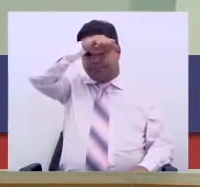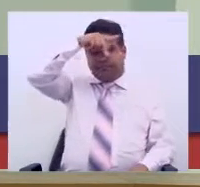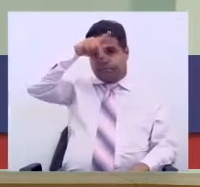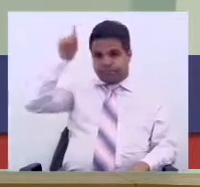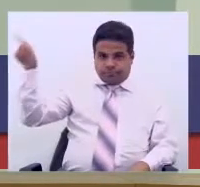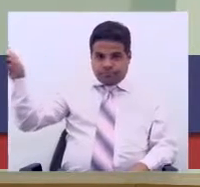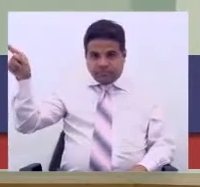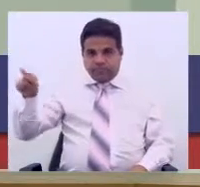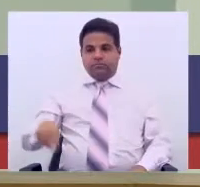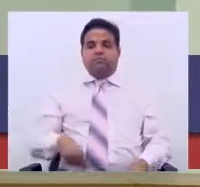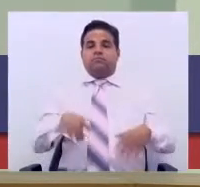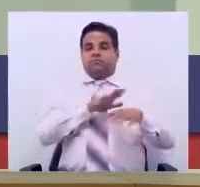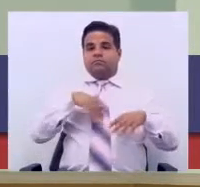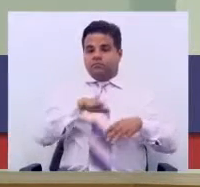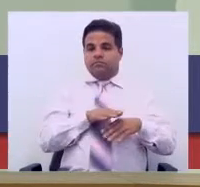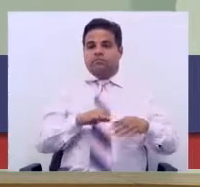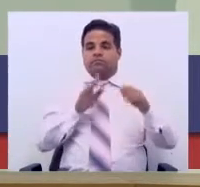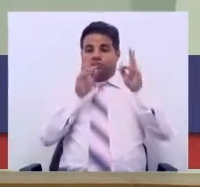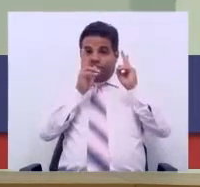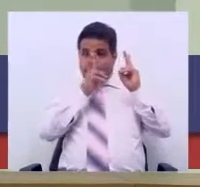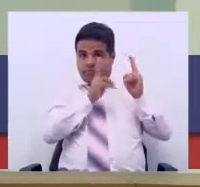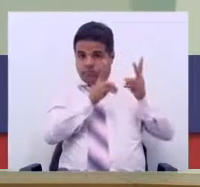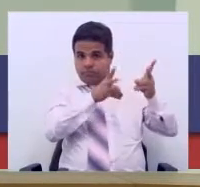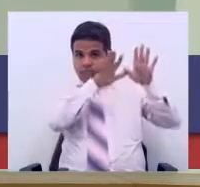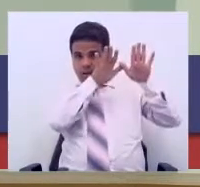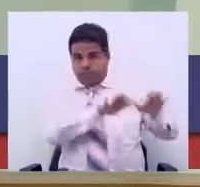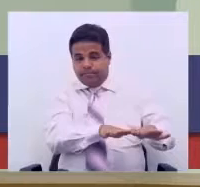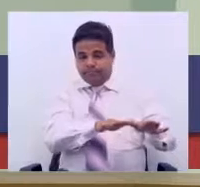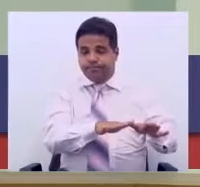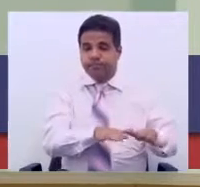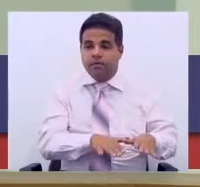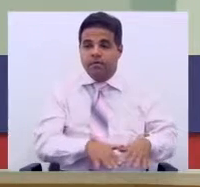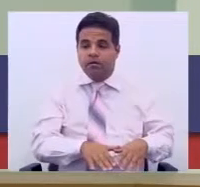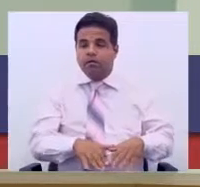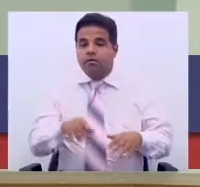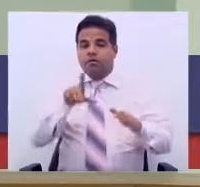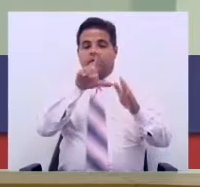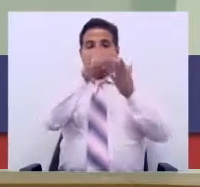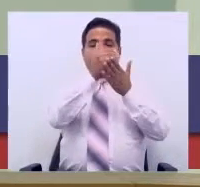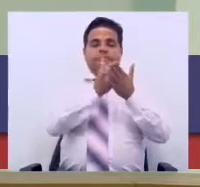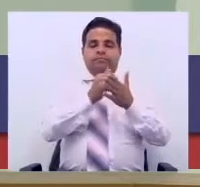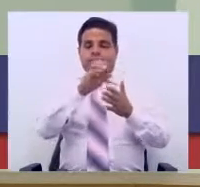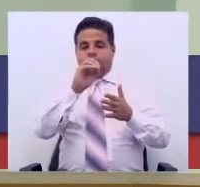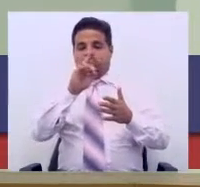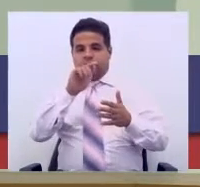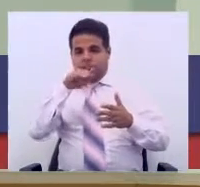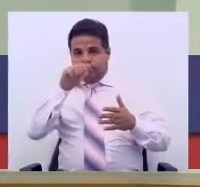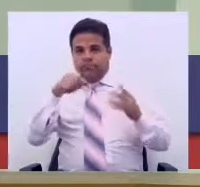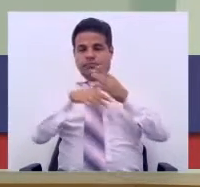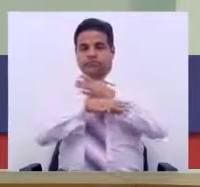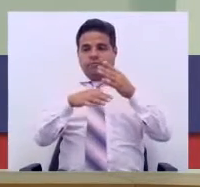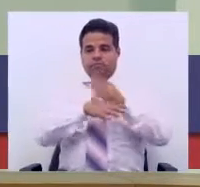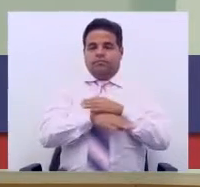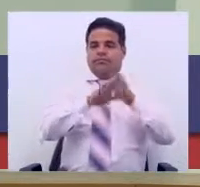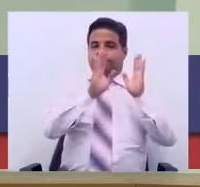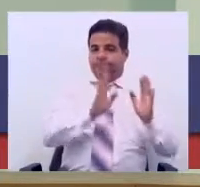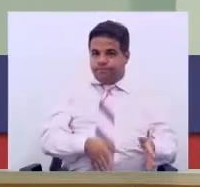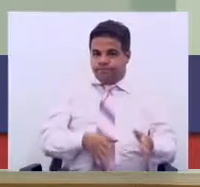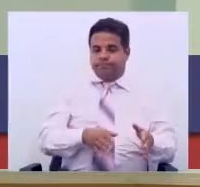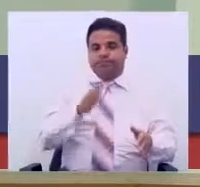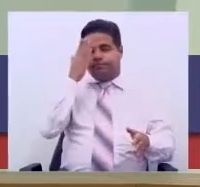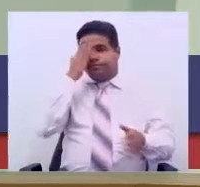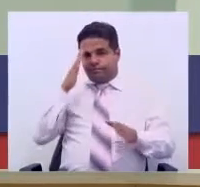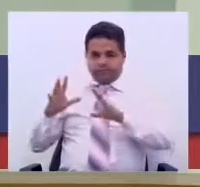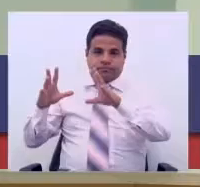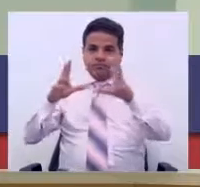ou seja, iríamos somente fixar, porque conforme a lei orgânica do município, isso já é sabido